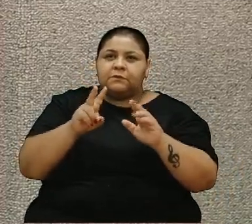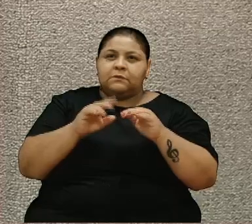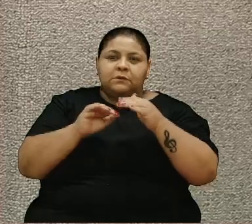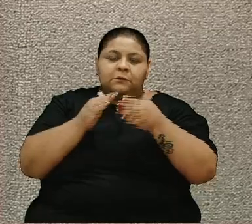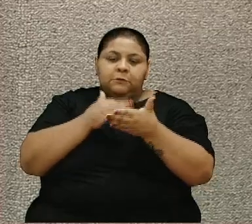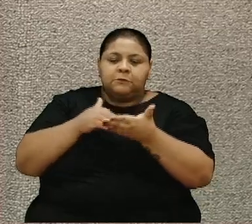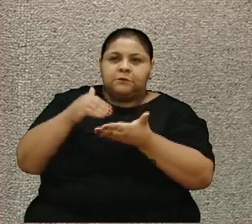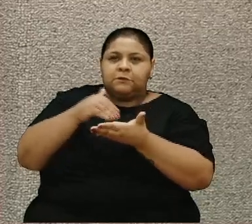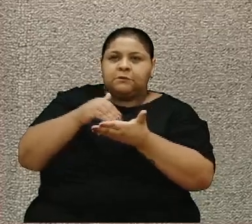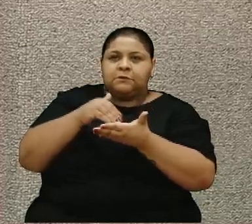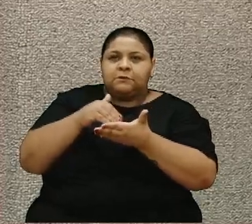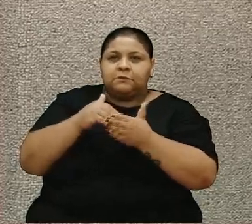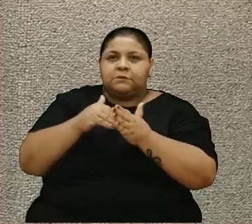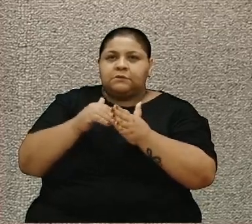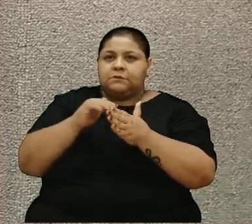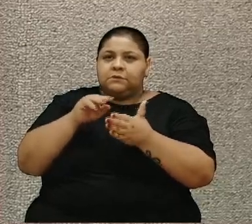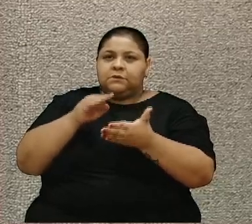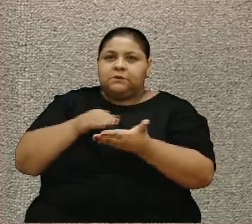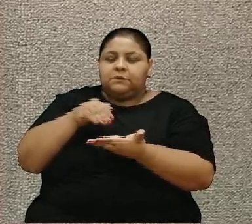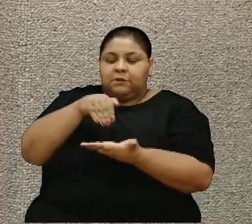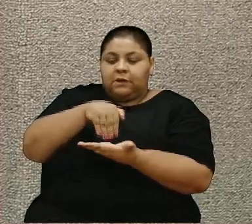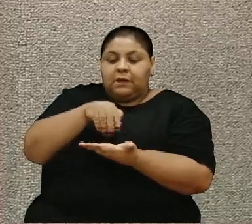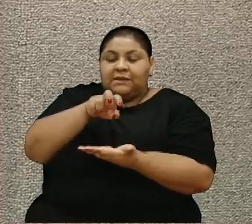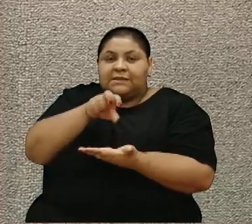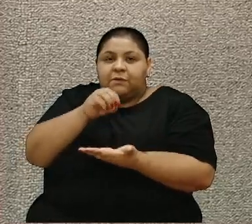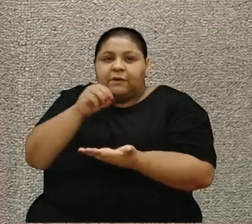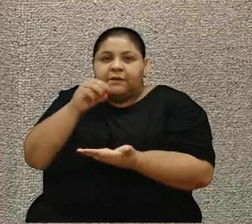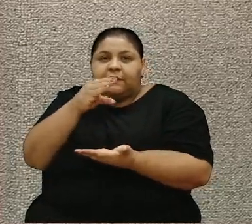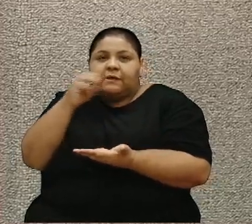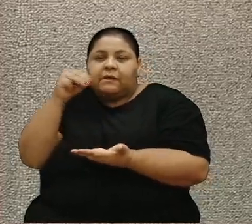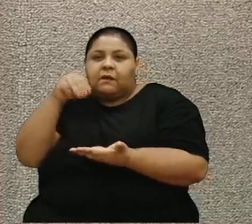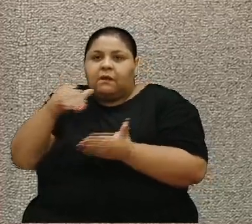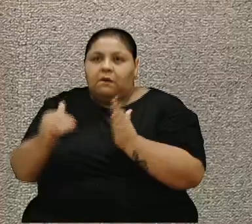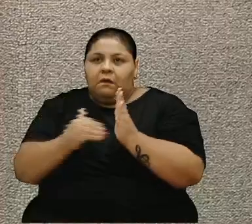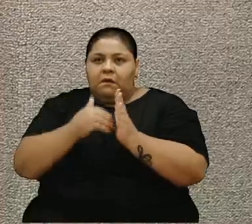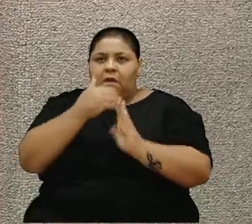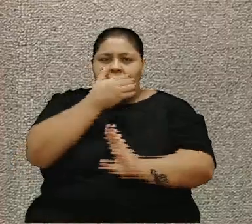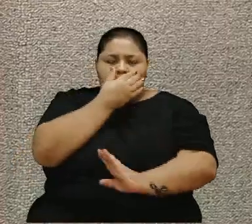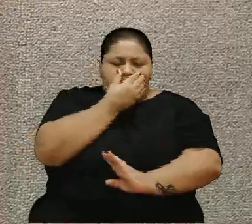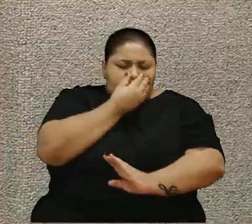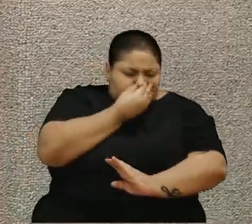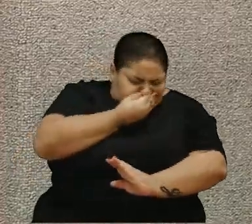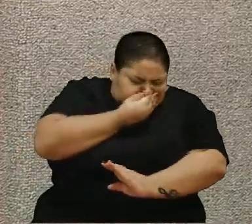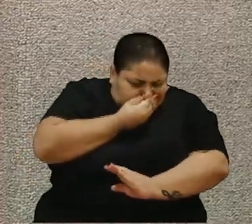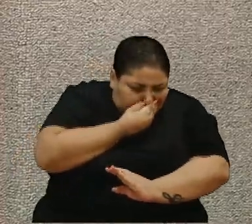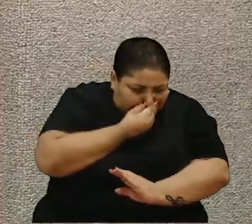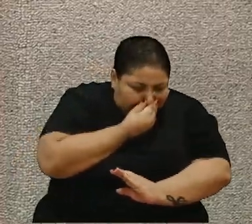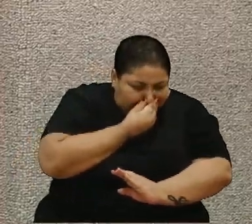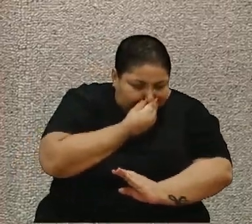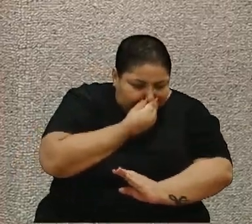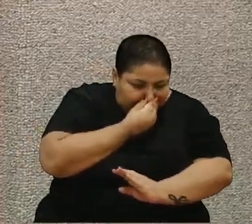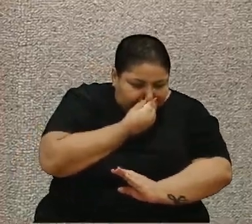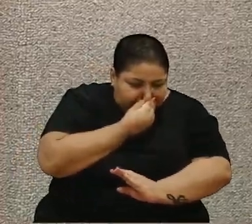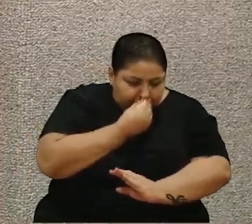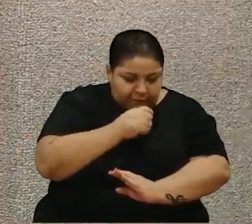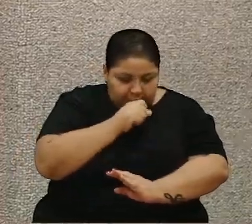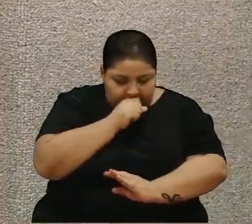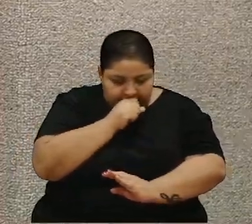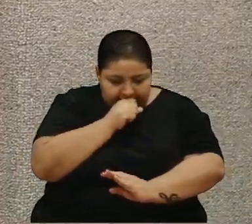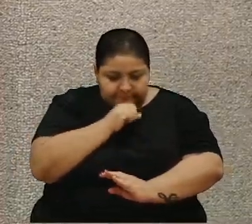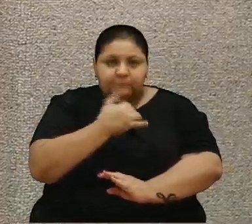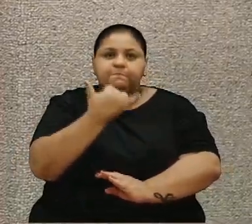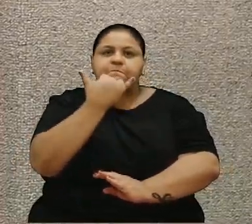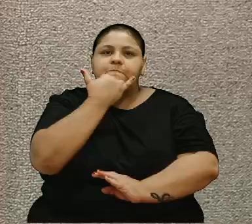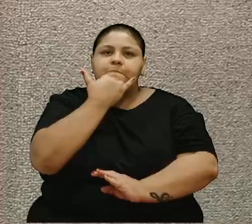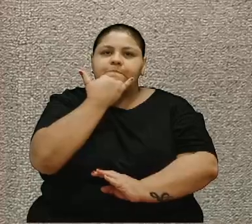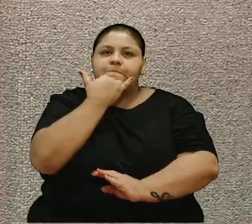50 centímetros abaixo do vertedouro. Por que 50 centímetros abaixo do vertedouro?